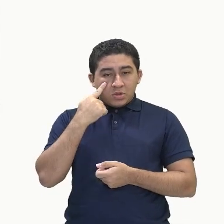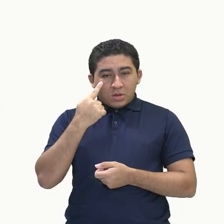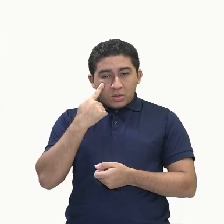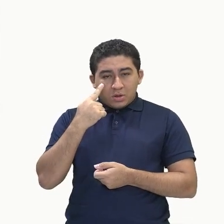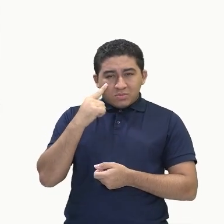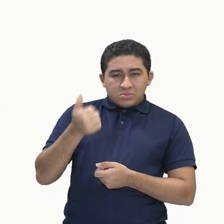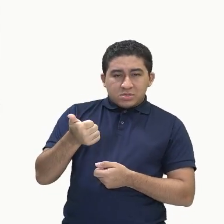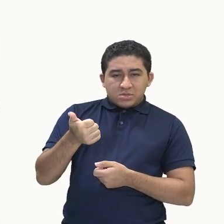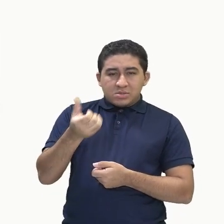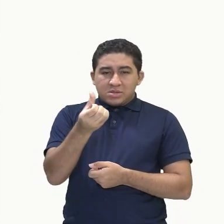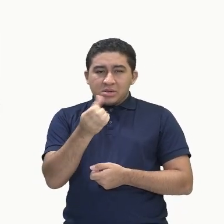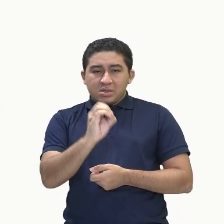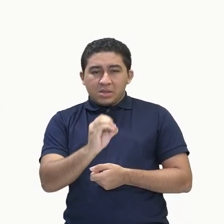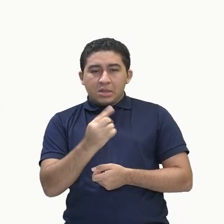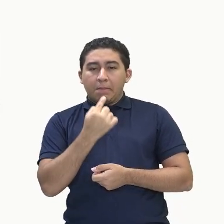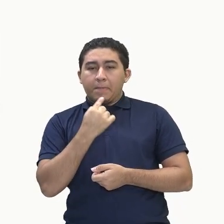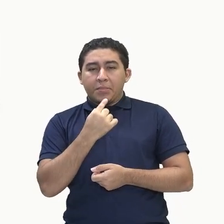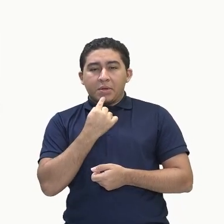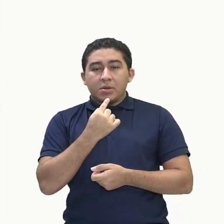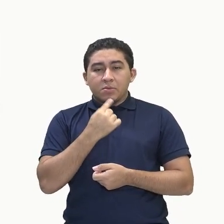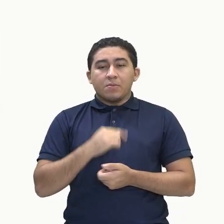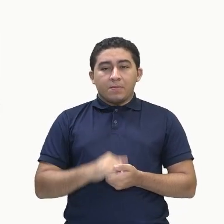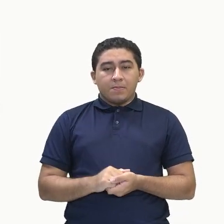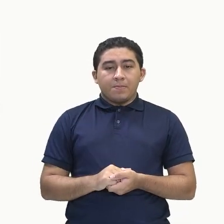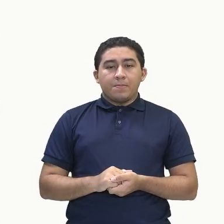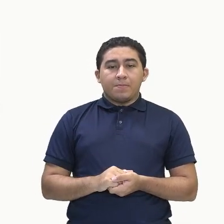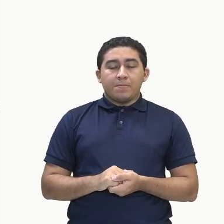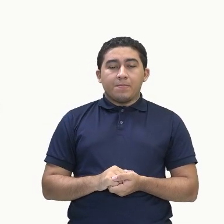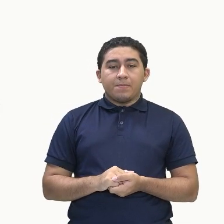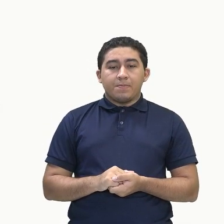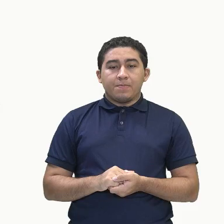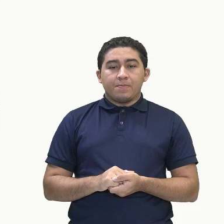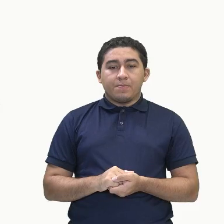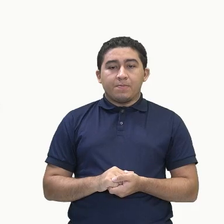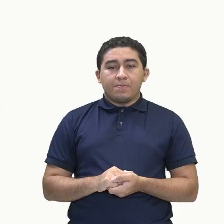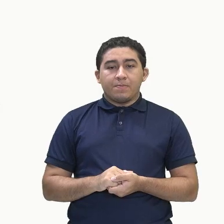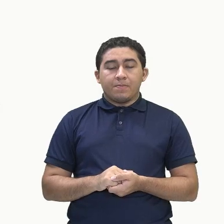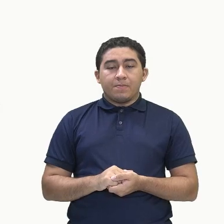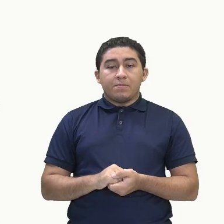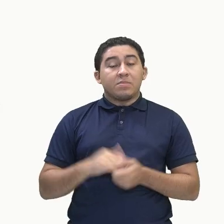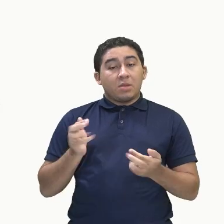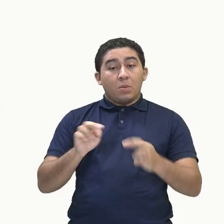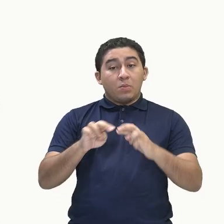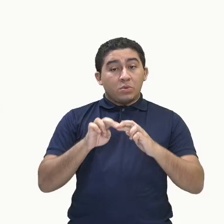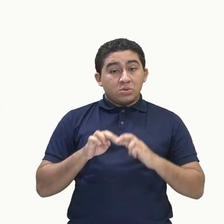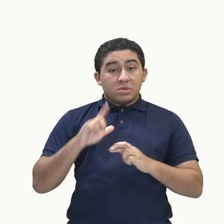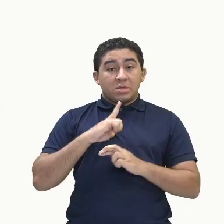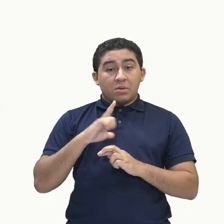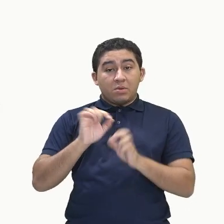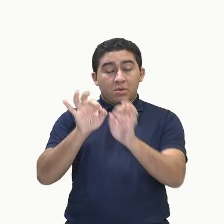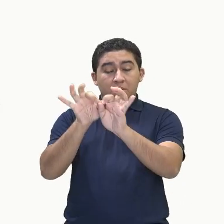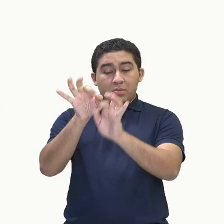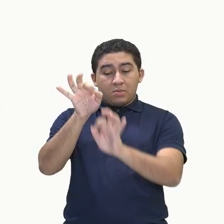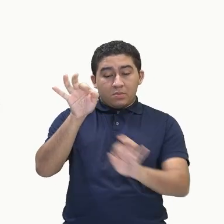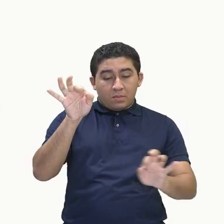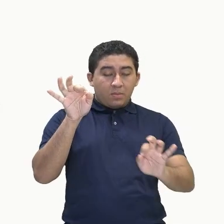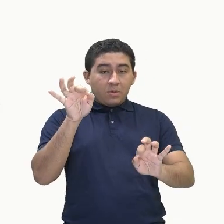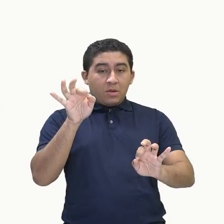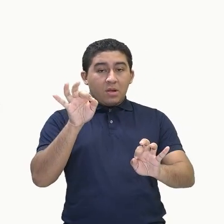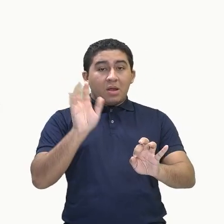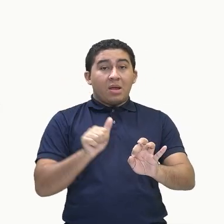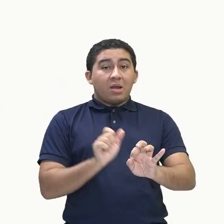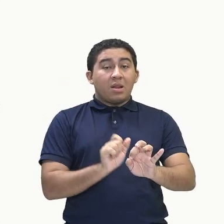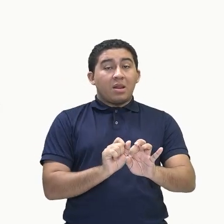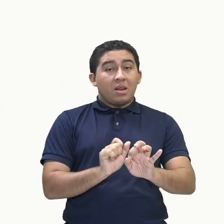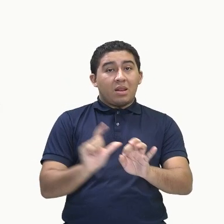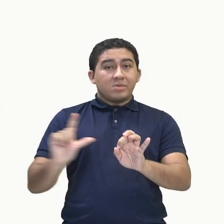né? Próximo dos 160 graus de longitude. E aí eu tenho uma longitude leste, tá